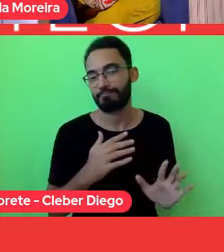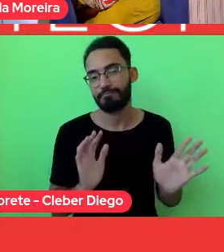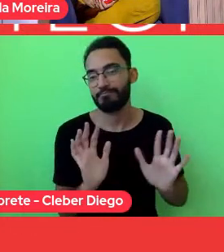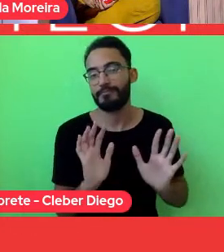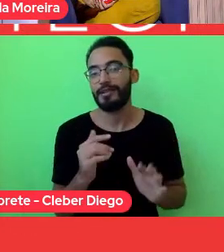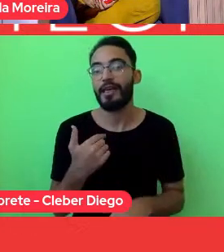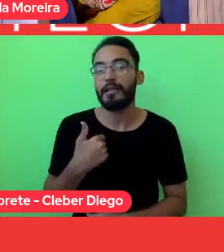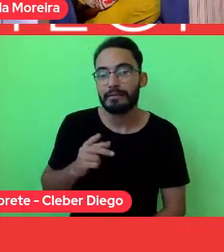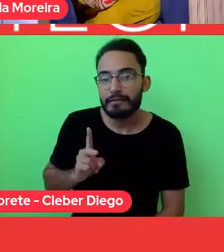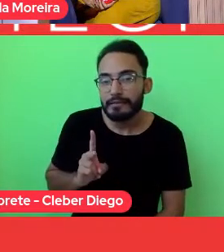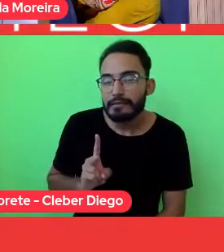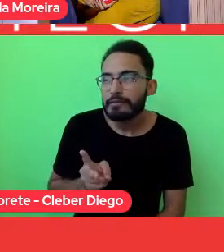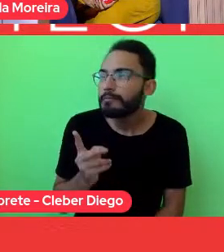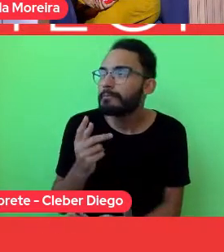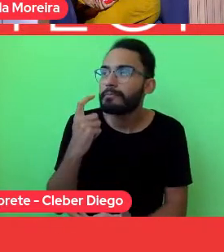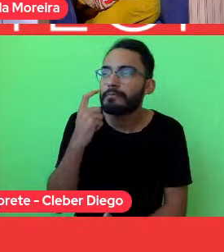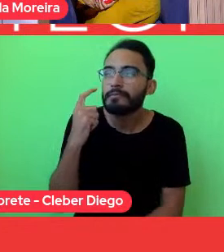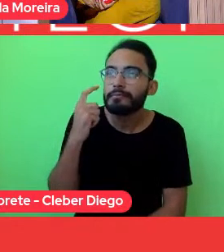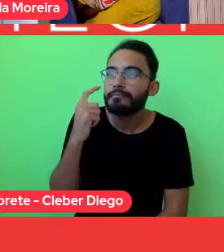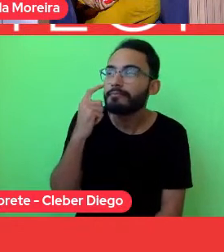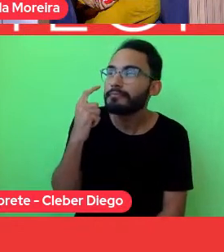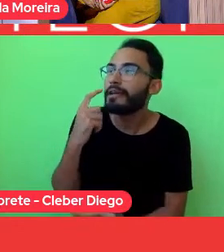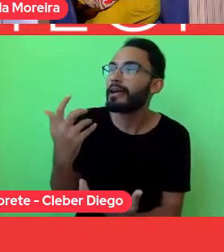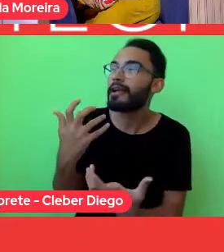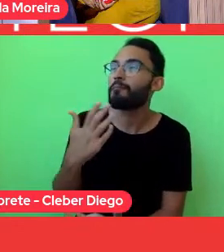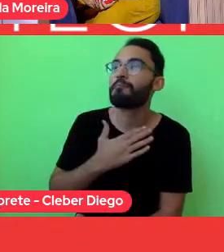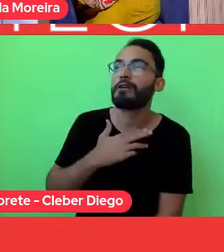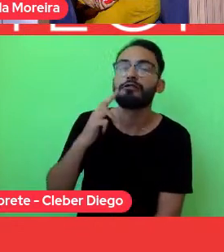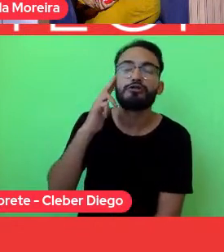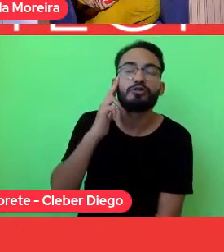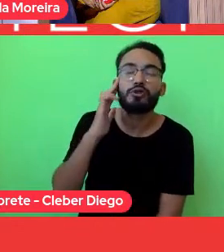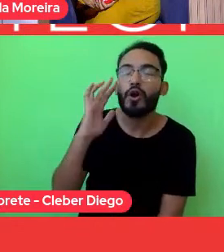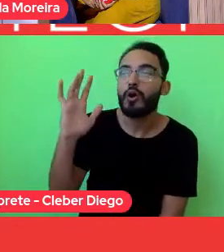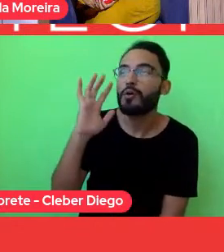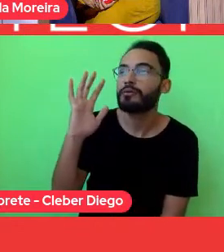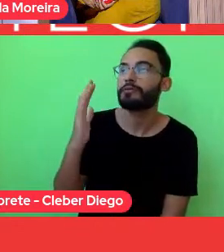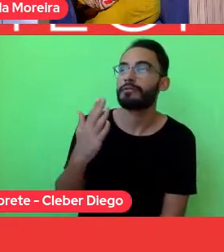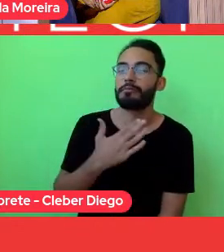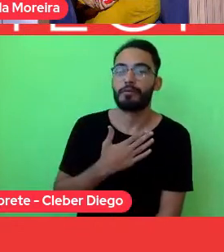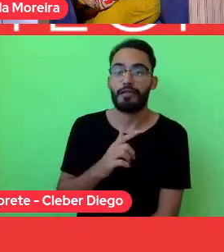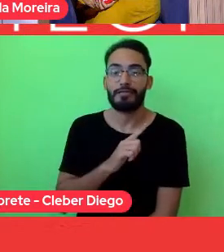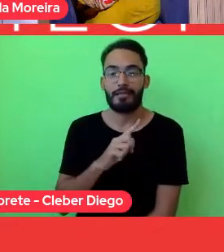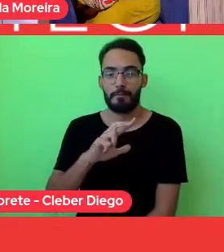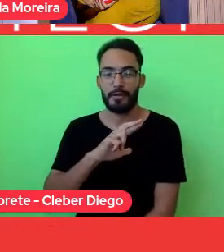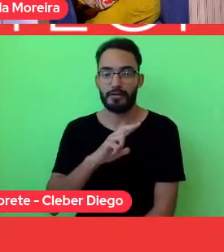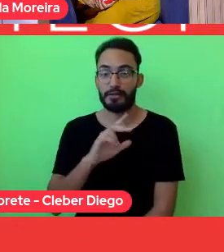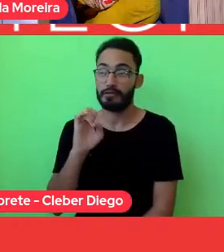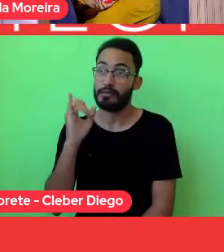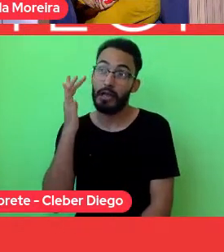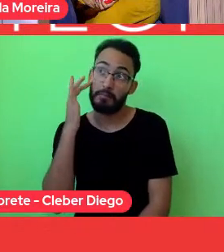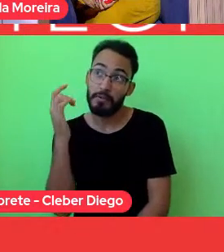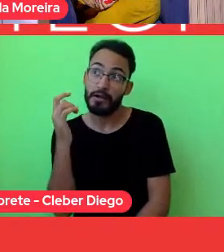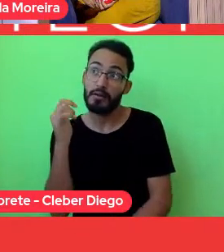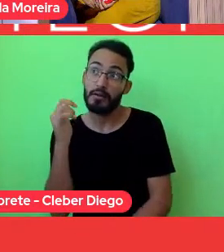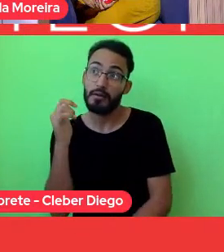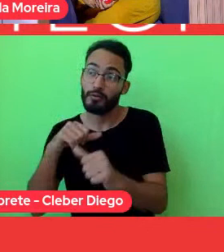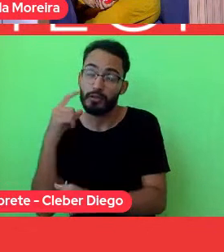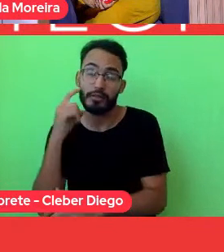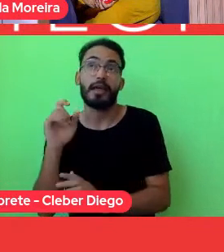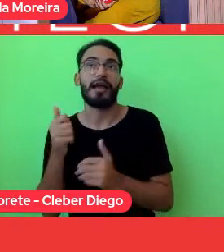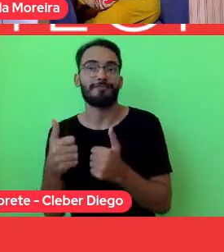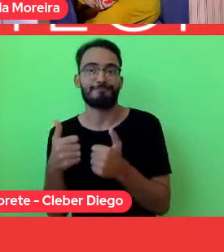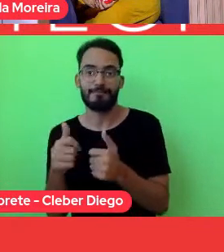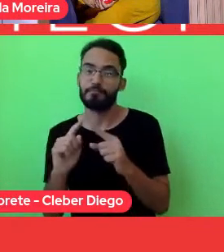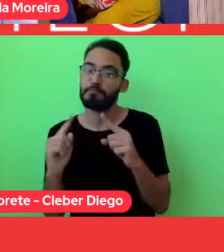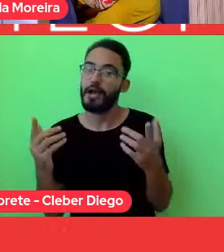quis viver os meus sonhos, os sonhos que eu tenho individualmente. Se amanhã eu mudar de ideia, tudo bem, mas hoje não é um plano